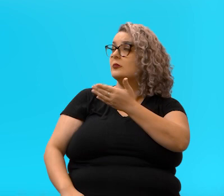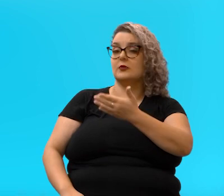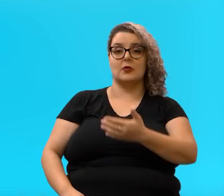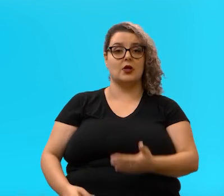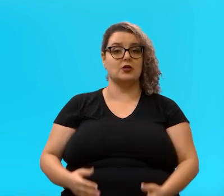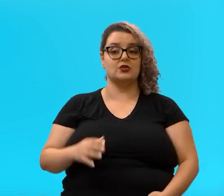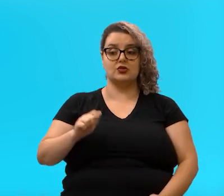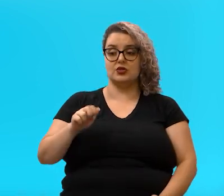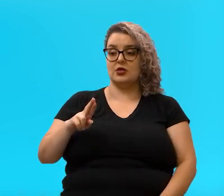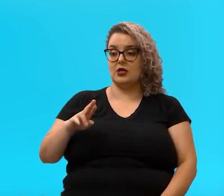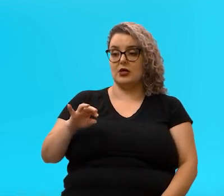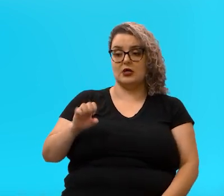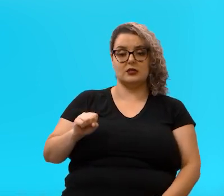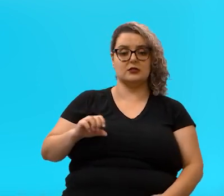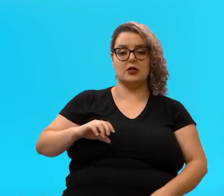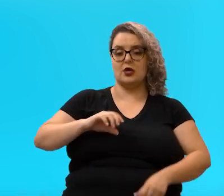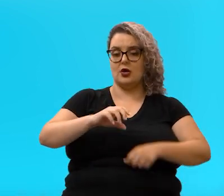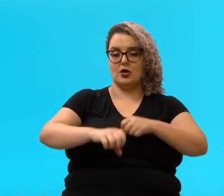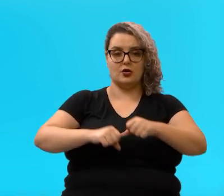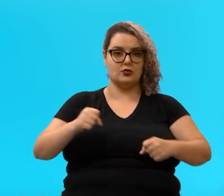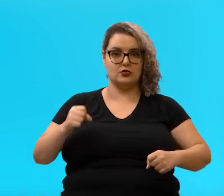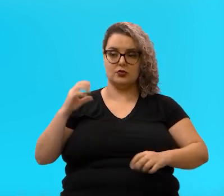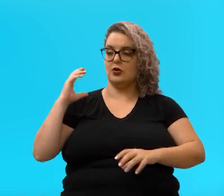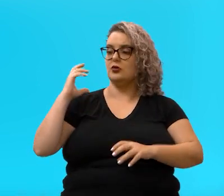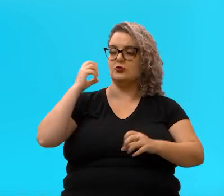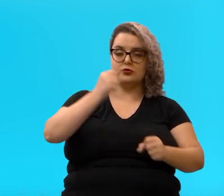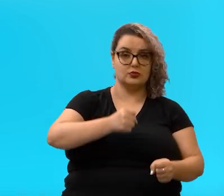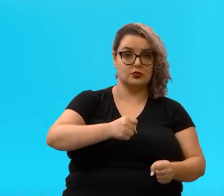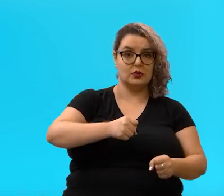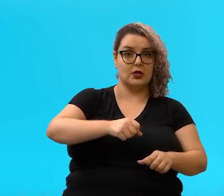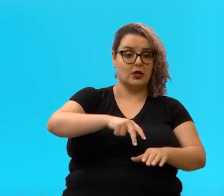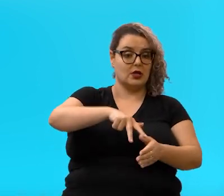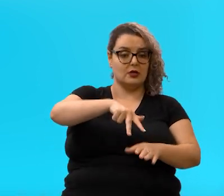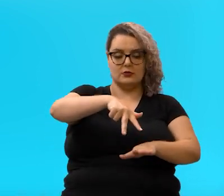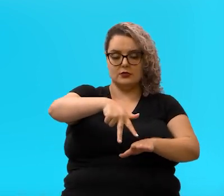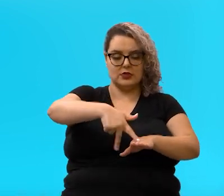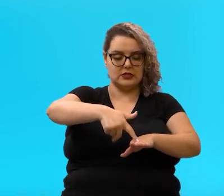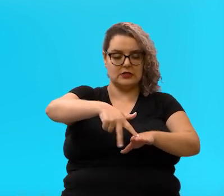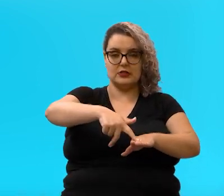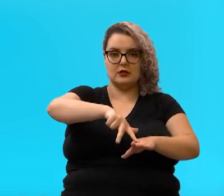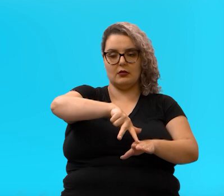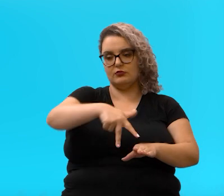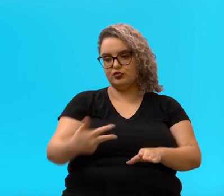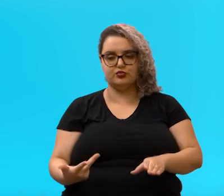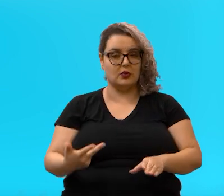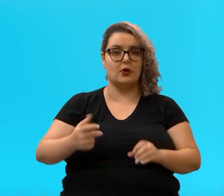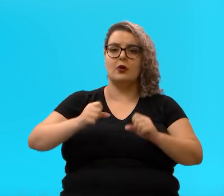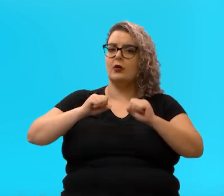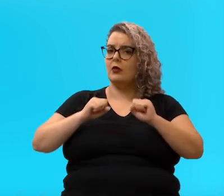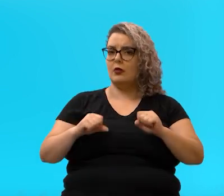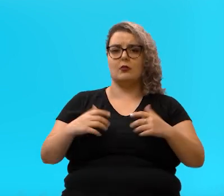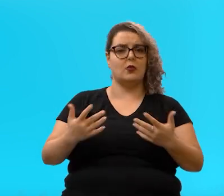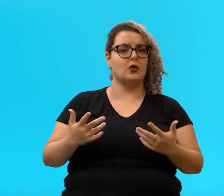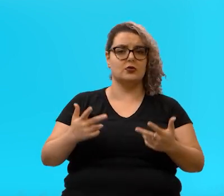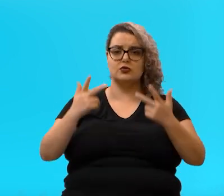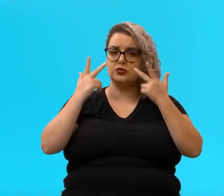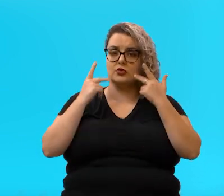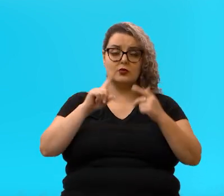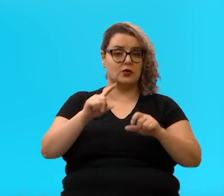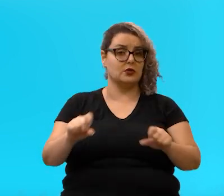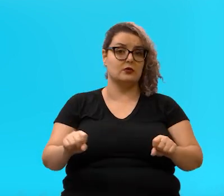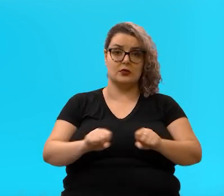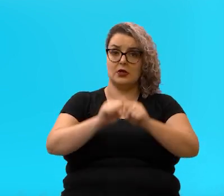de artes marciais, jiu-jitsu, skate. Skate você cai toda hora, você pode cair em cima daquele quadril que ela não